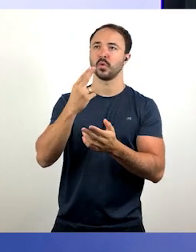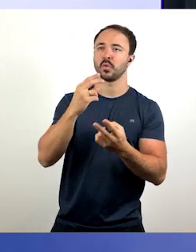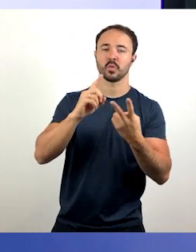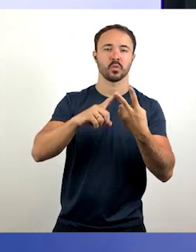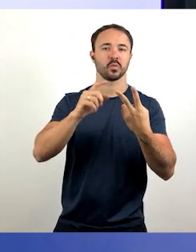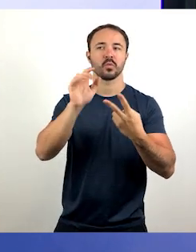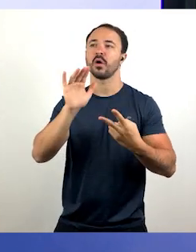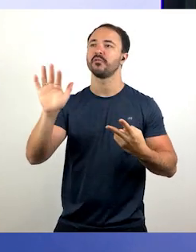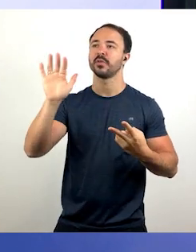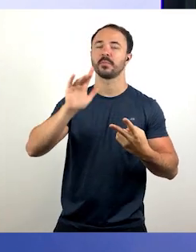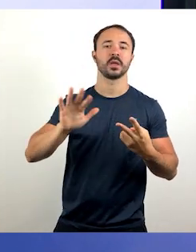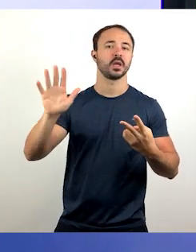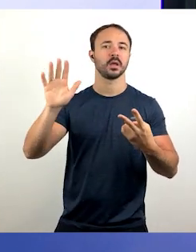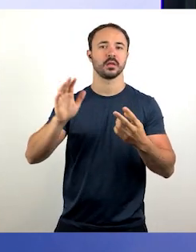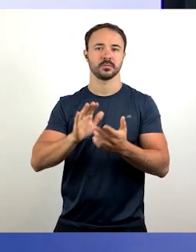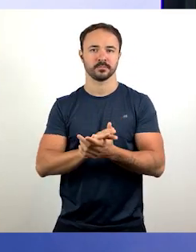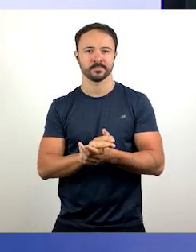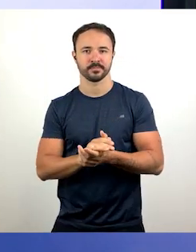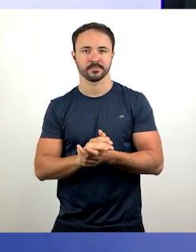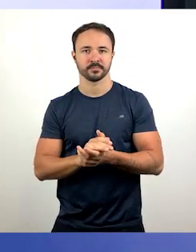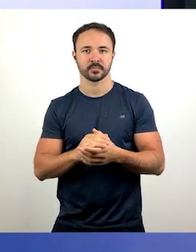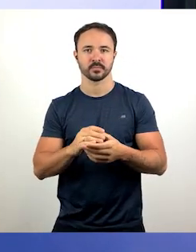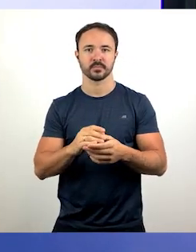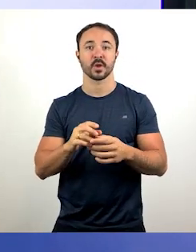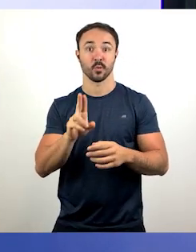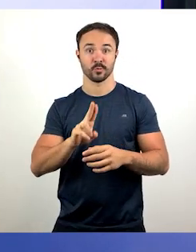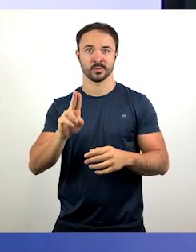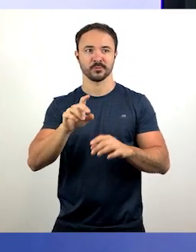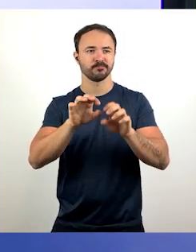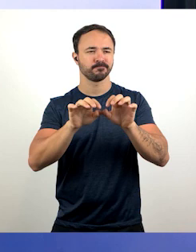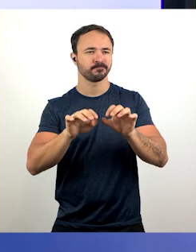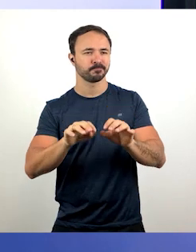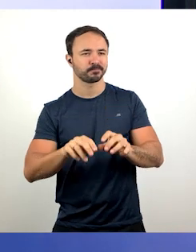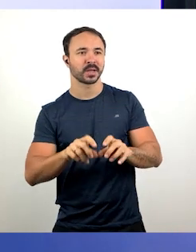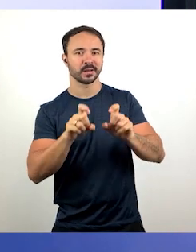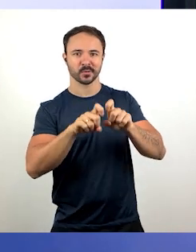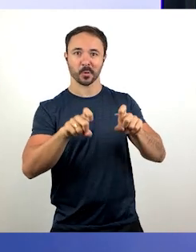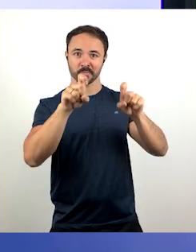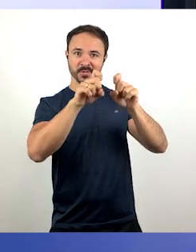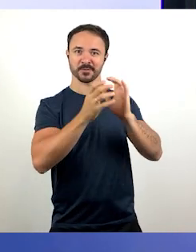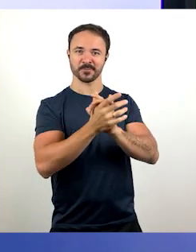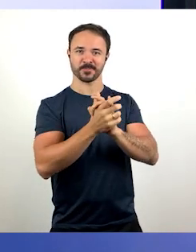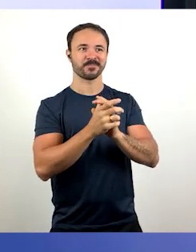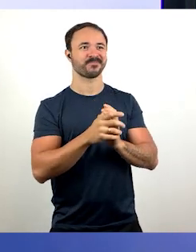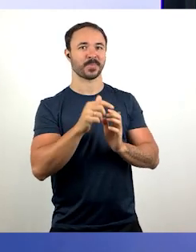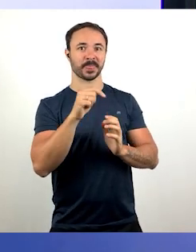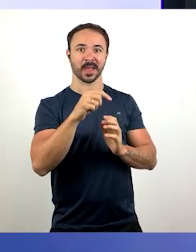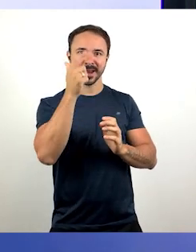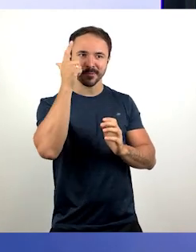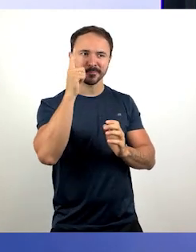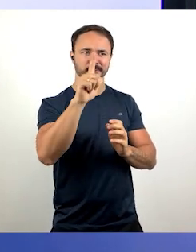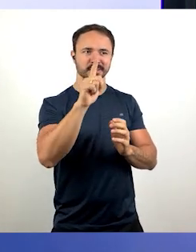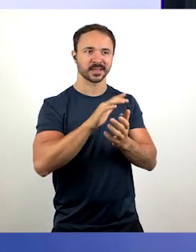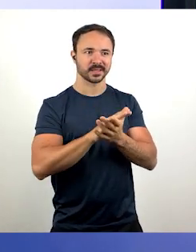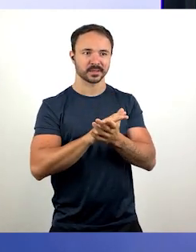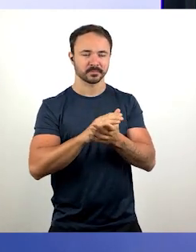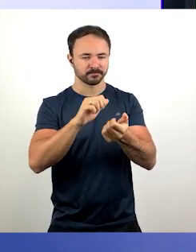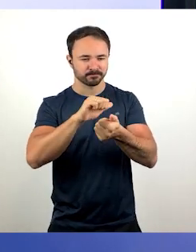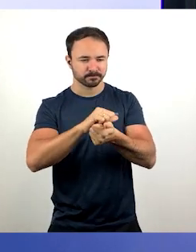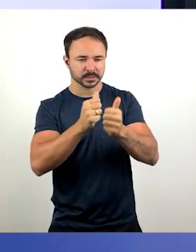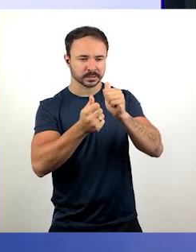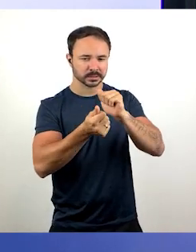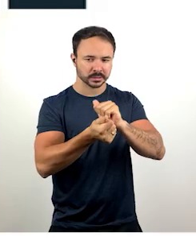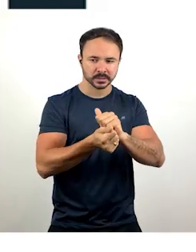através do alfabeto, ali quando nós utilizamos o teclado do computador, e aí ele vai ser passado a